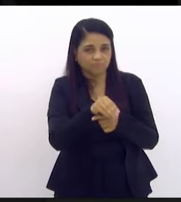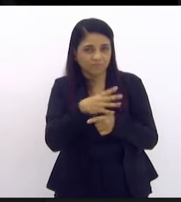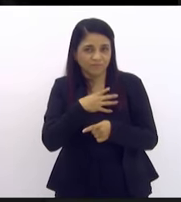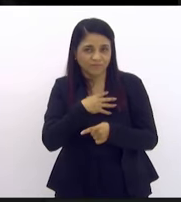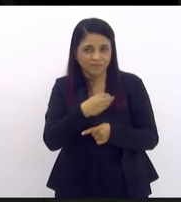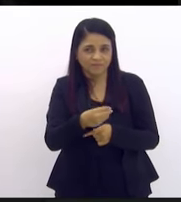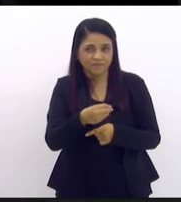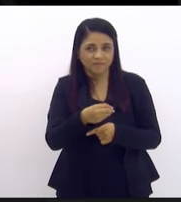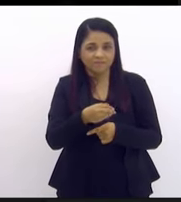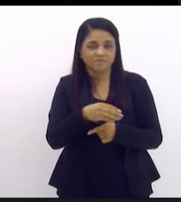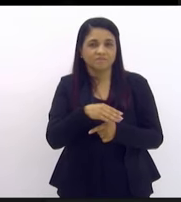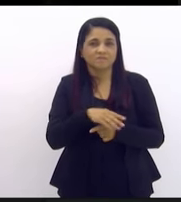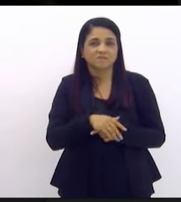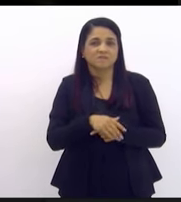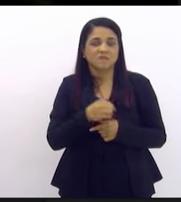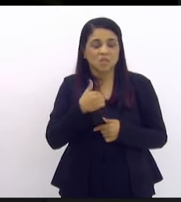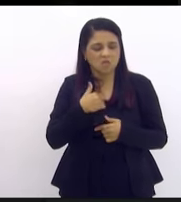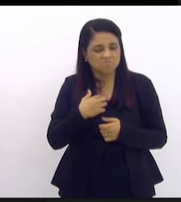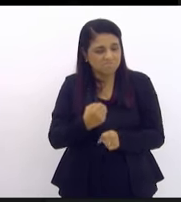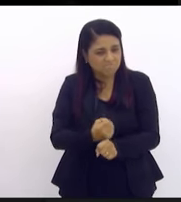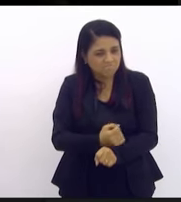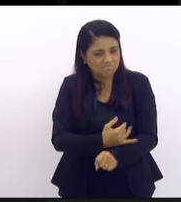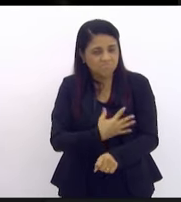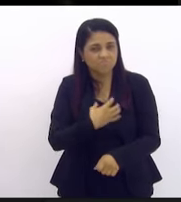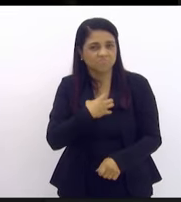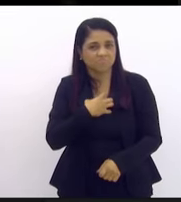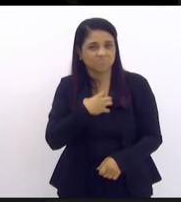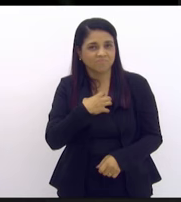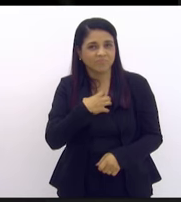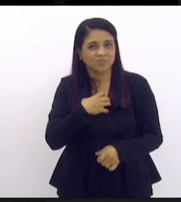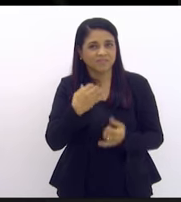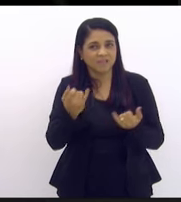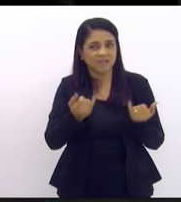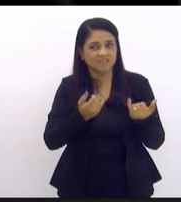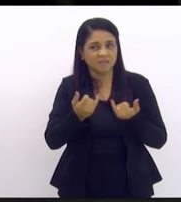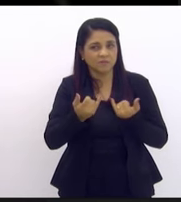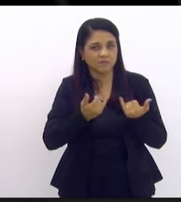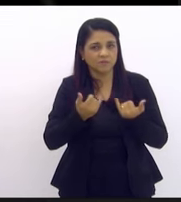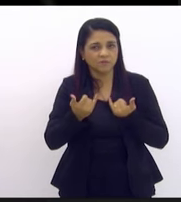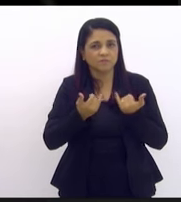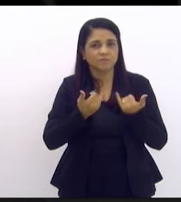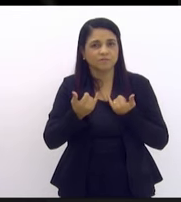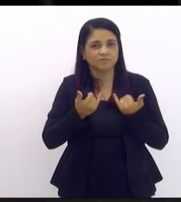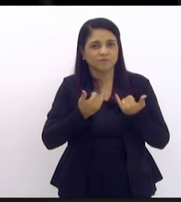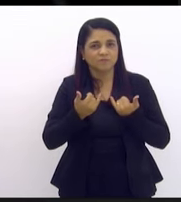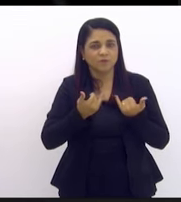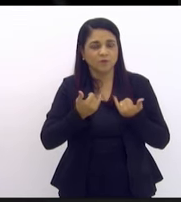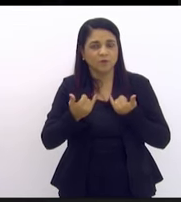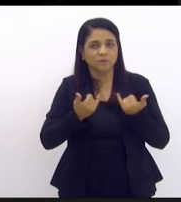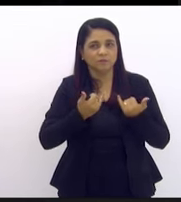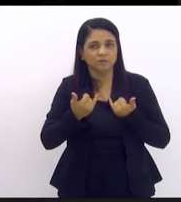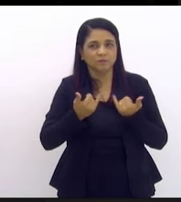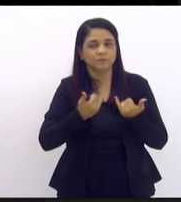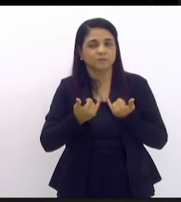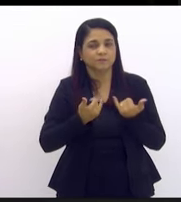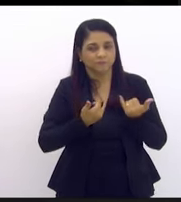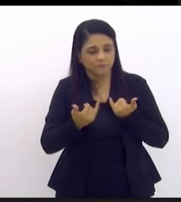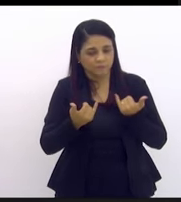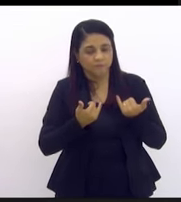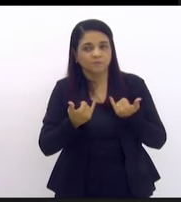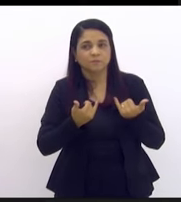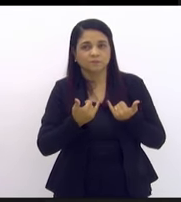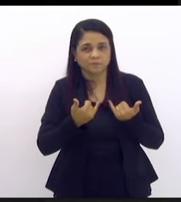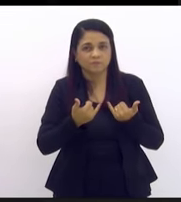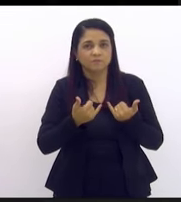Então, a gente ficou muito comovida com esse relato dele. E tiramos a ideia de